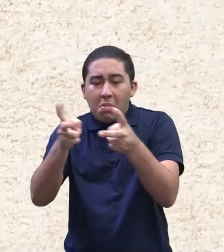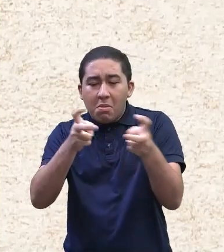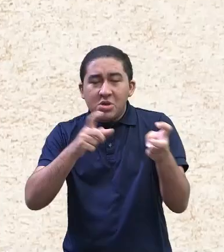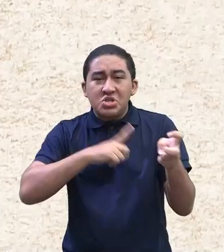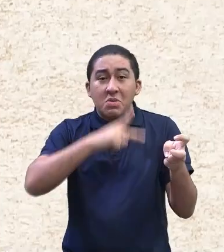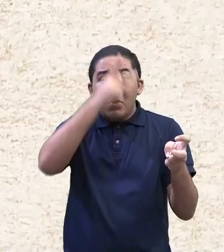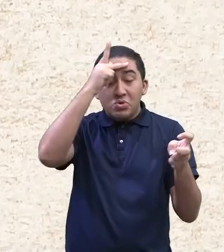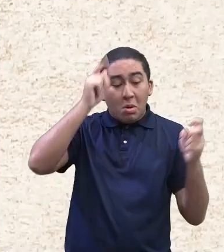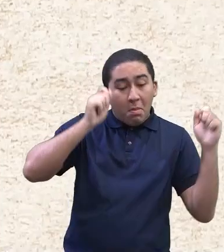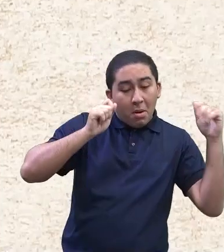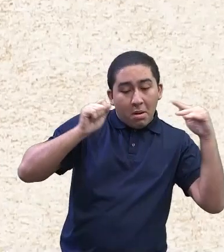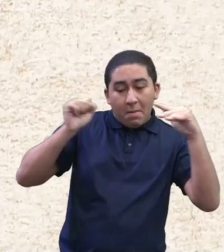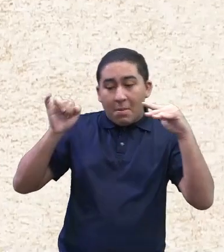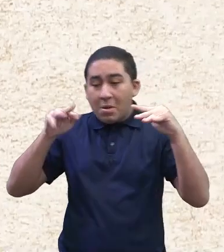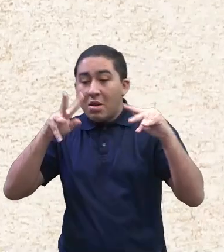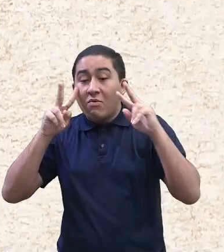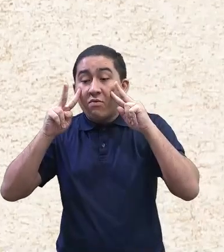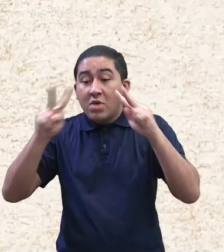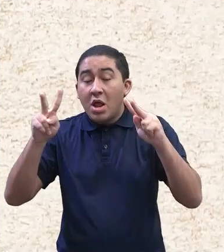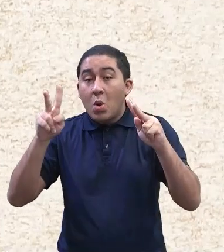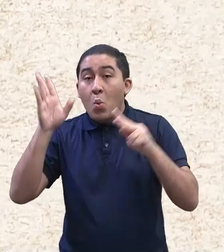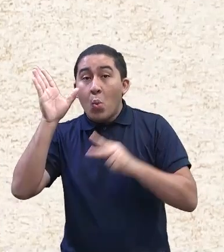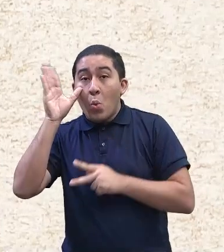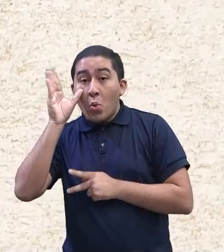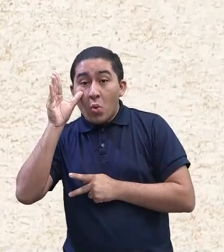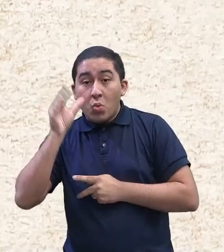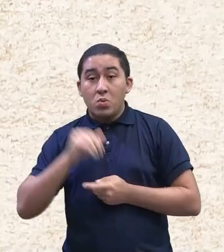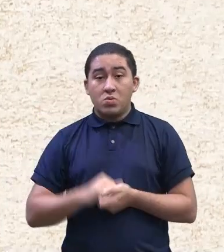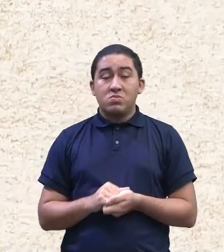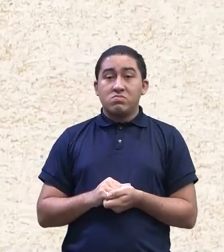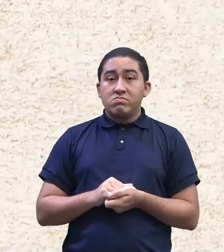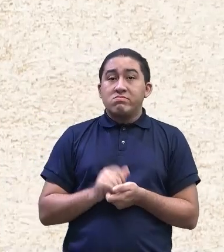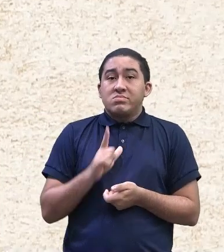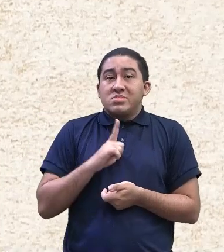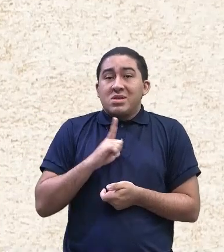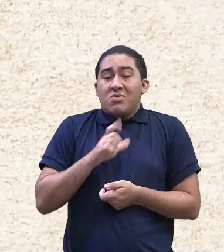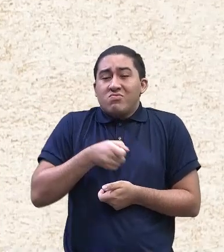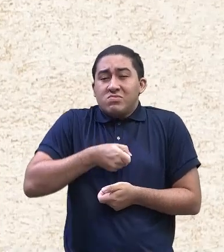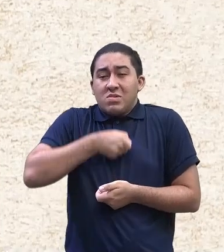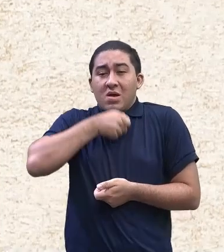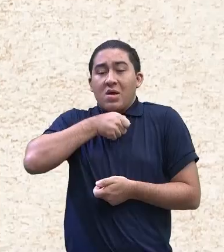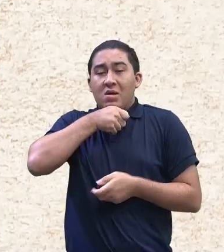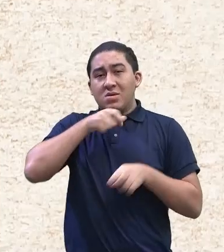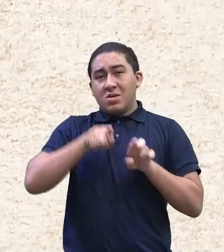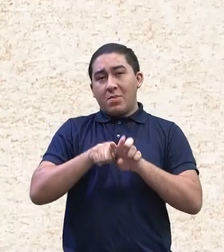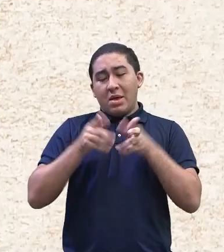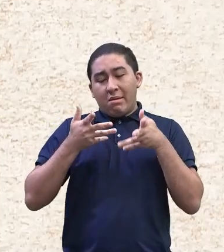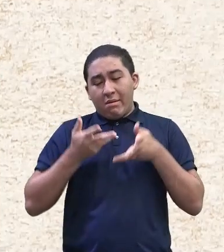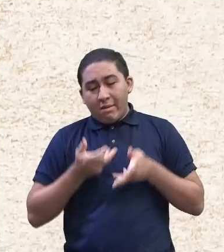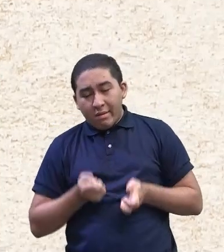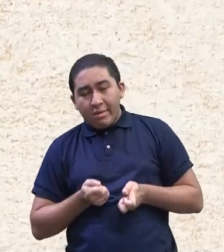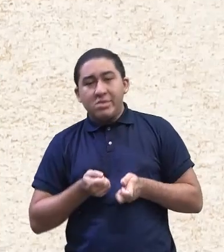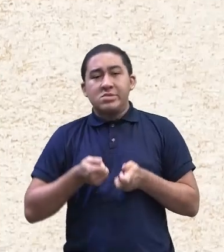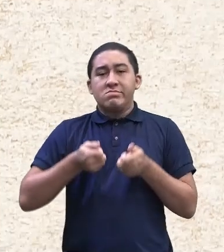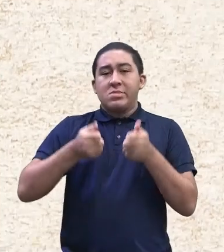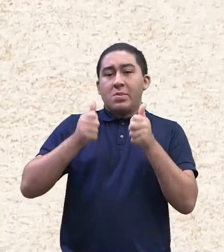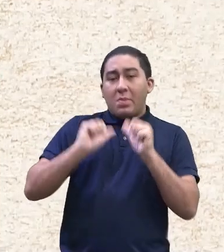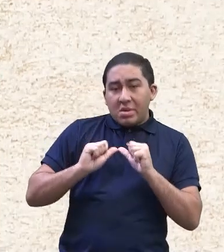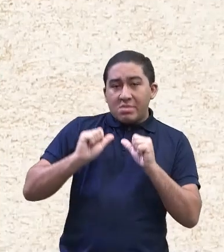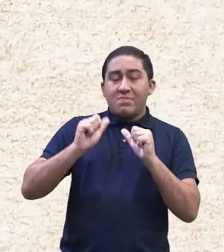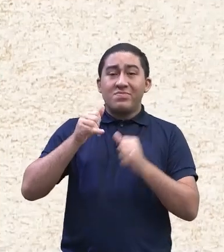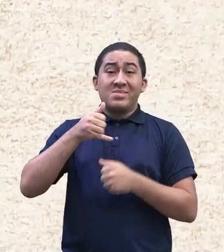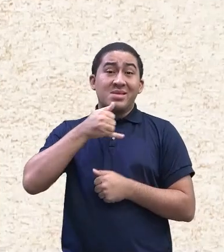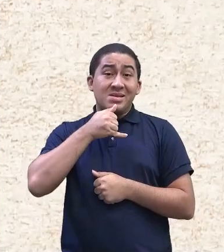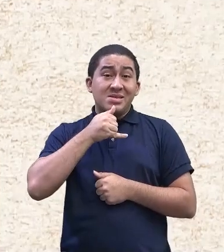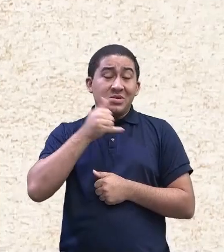a espiar-lhe a cara. As fundas marcas da idade, das canseiras, da bebida, triste da